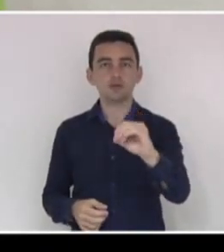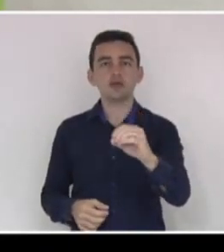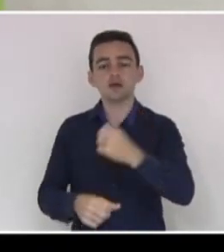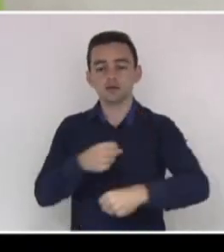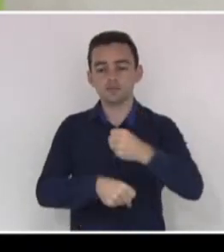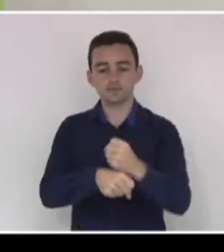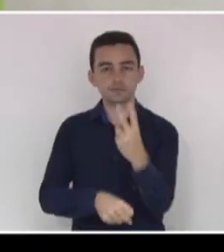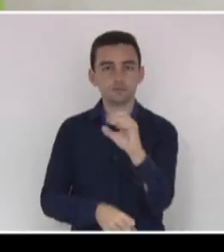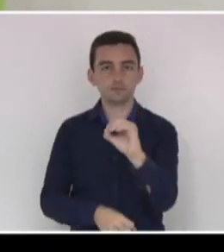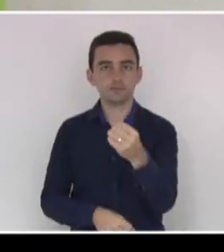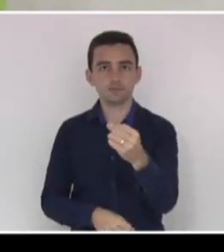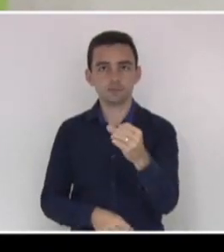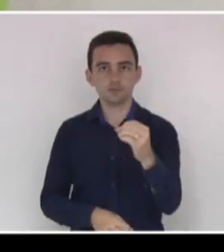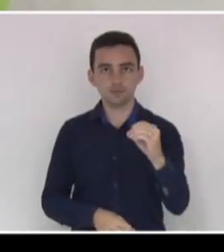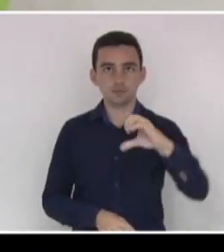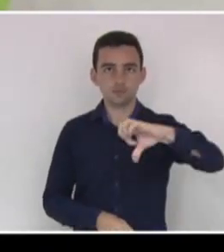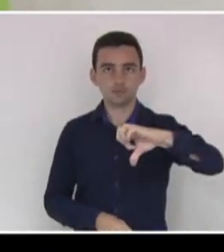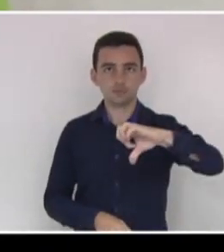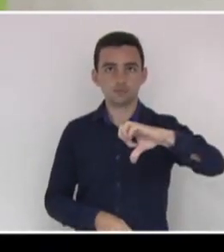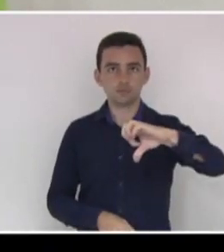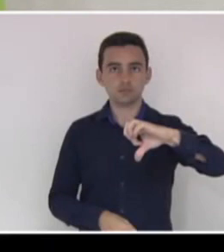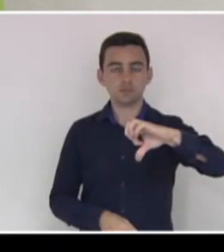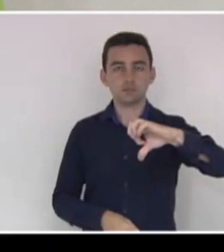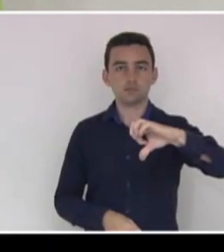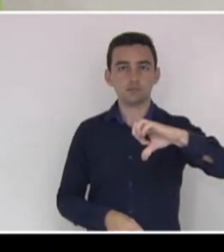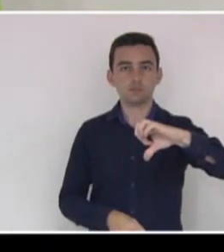Tribunal Federal declarou pela